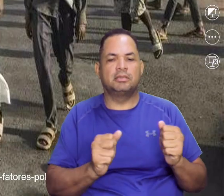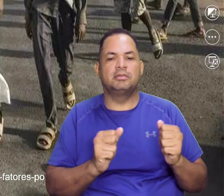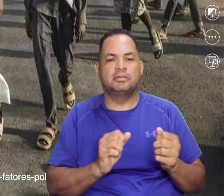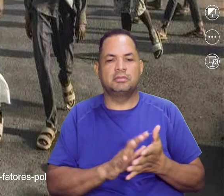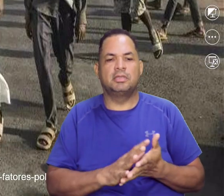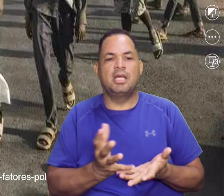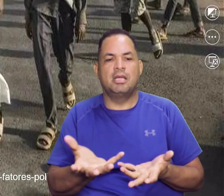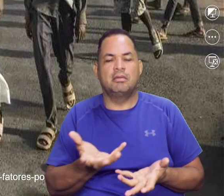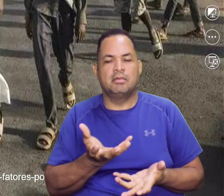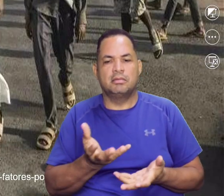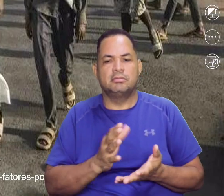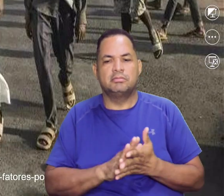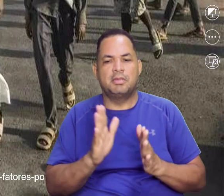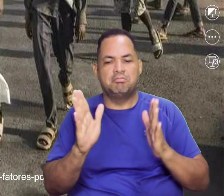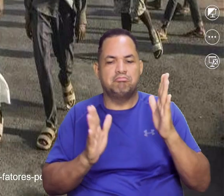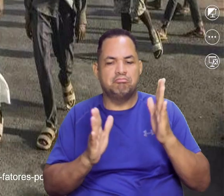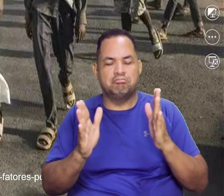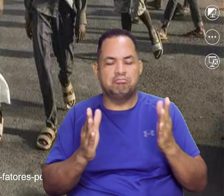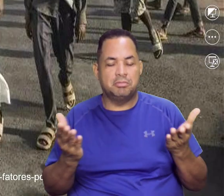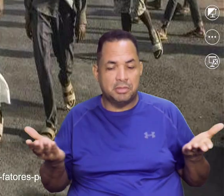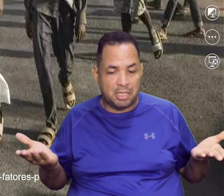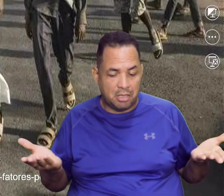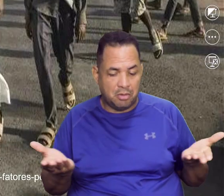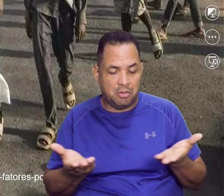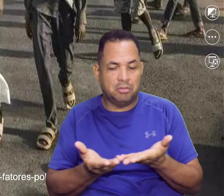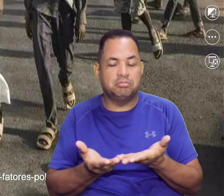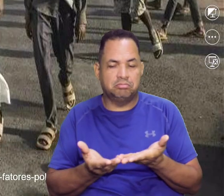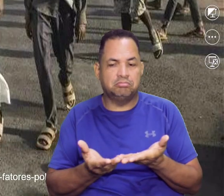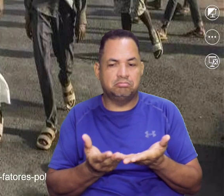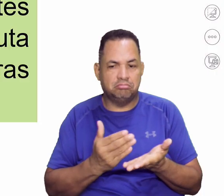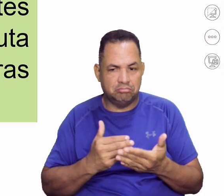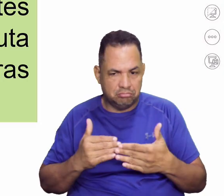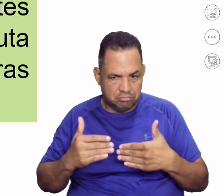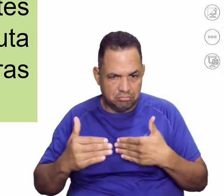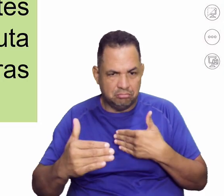isso aí dura até hoje.